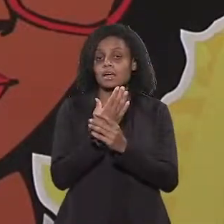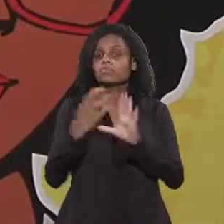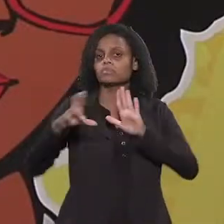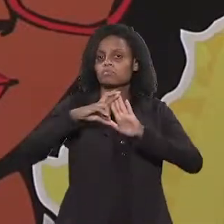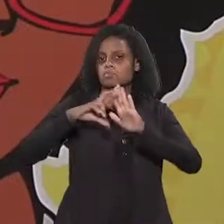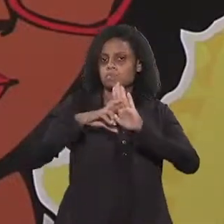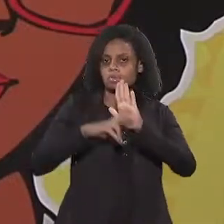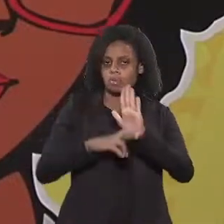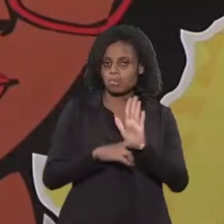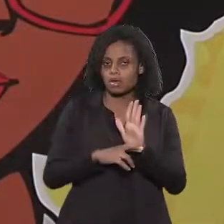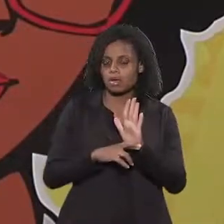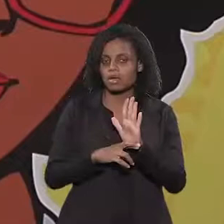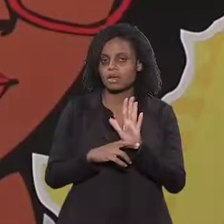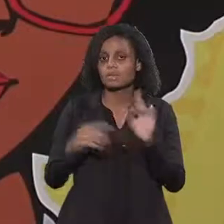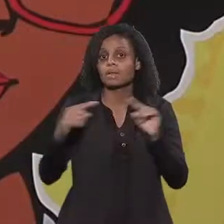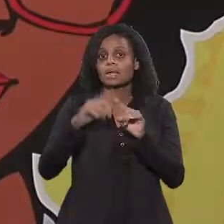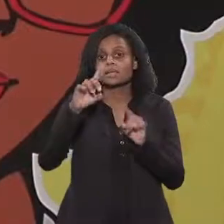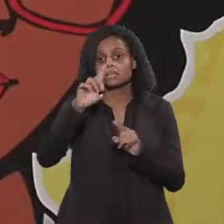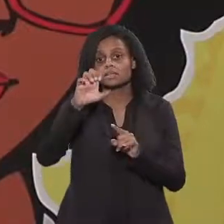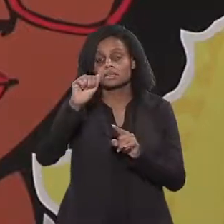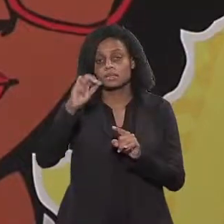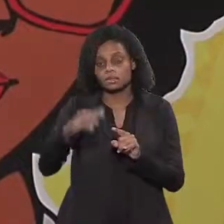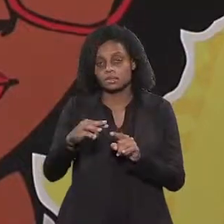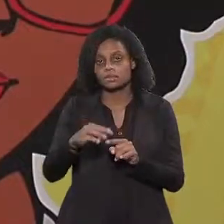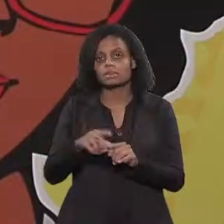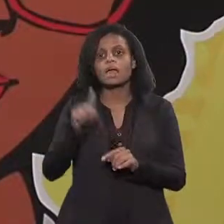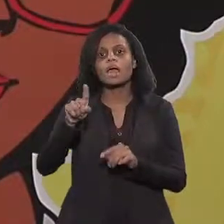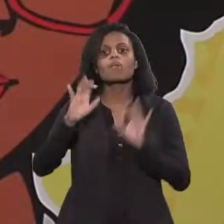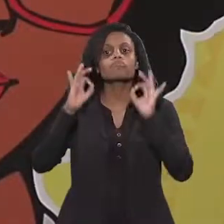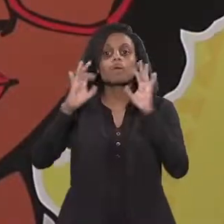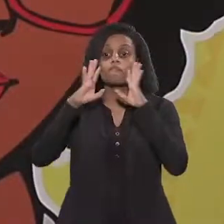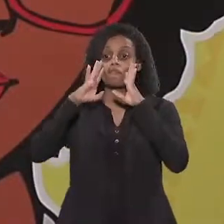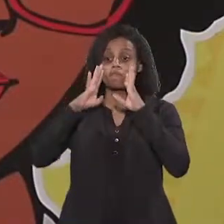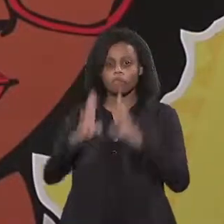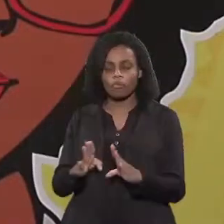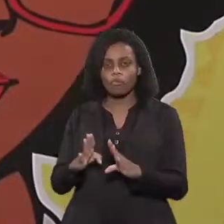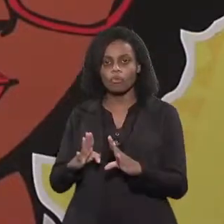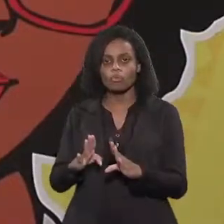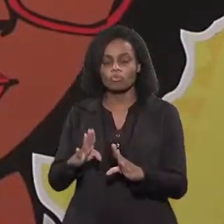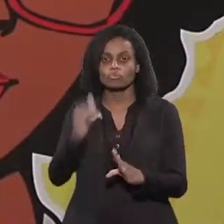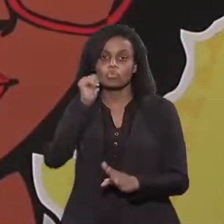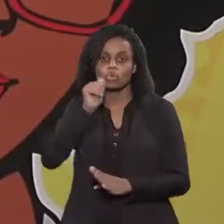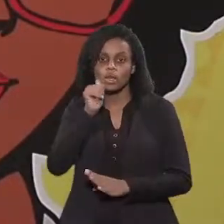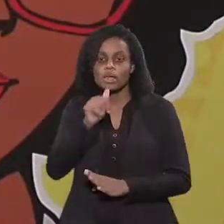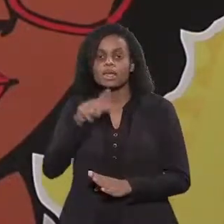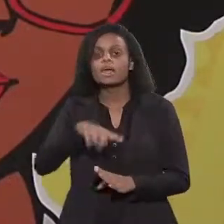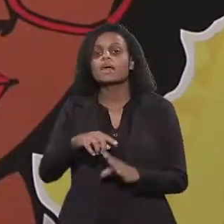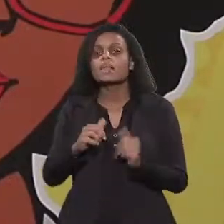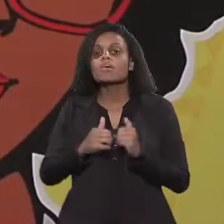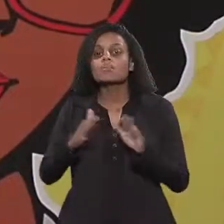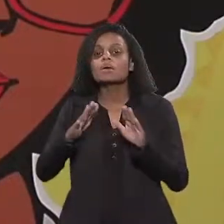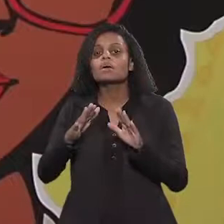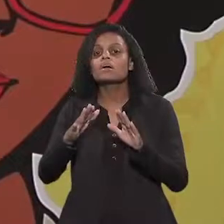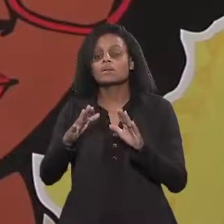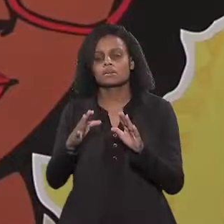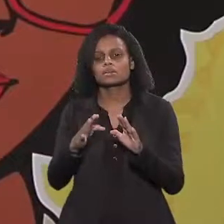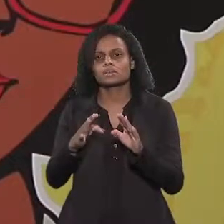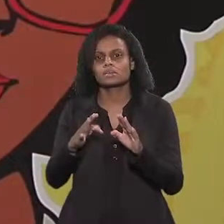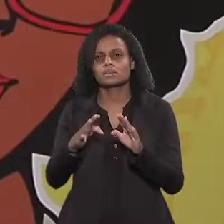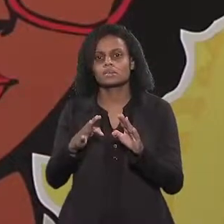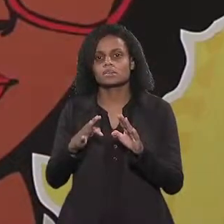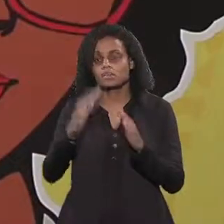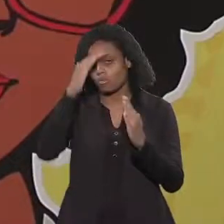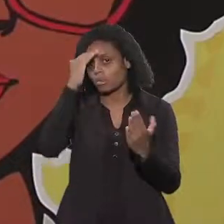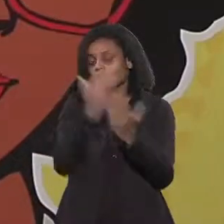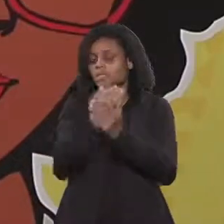marco regulamentar sobre as DEANs. Hoje ela, como uma especializada, ela funciona a partir do que seria a política